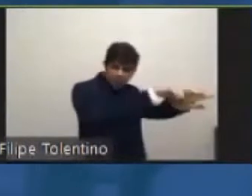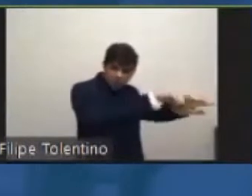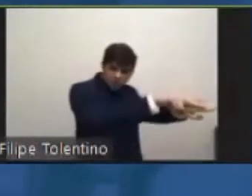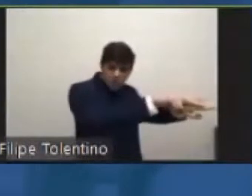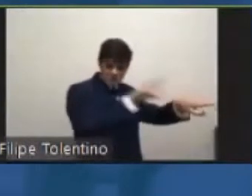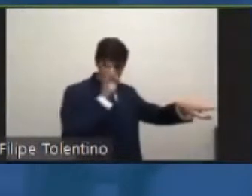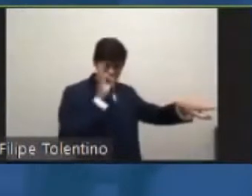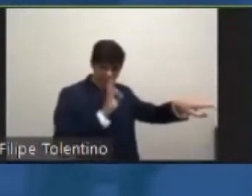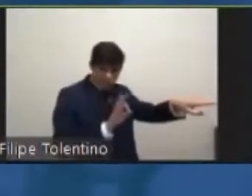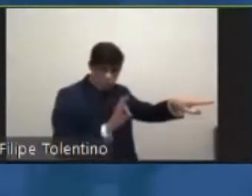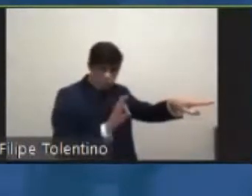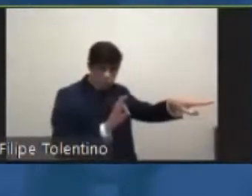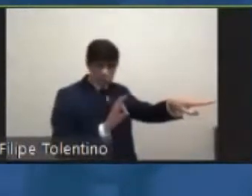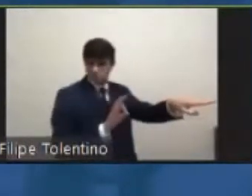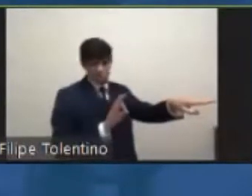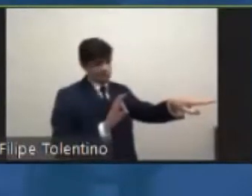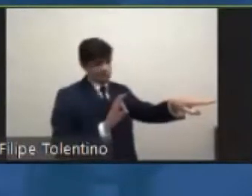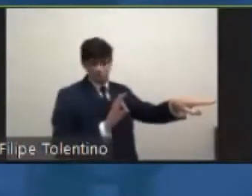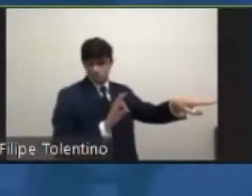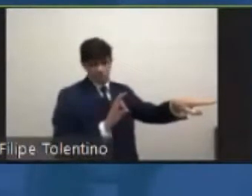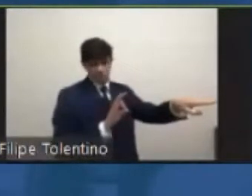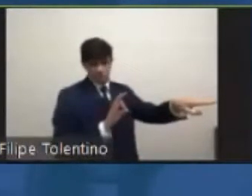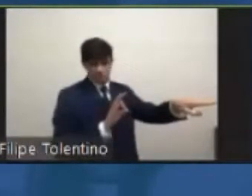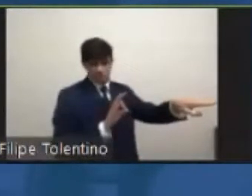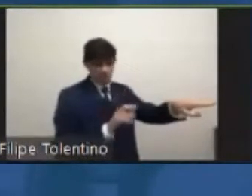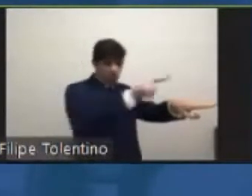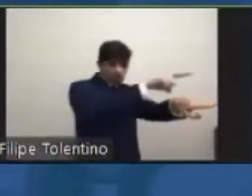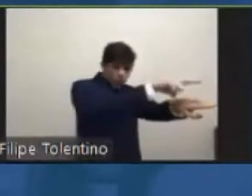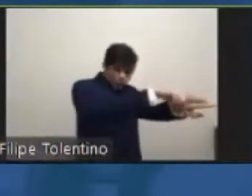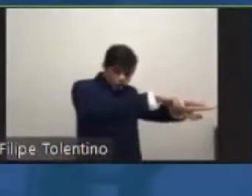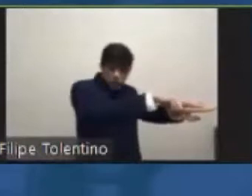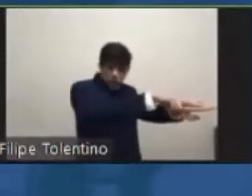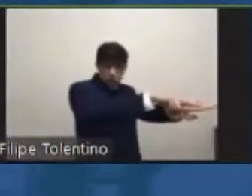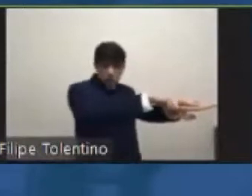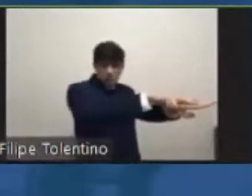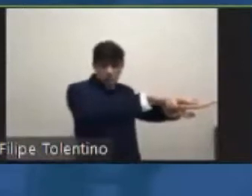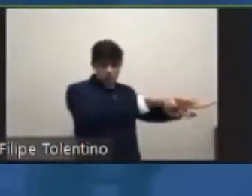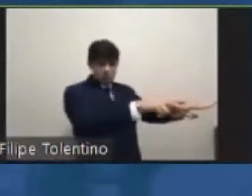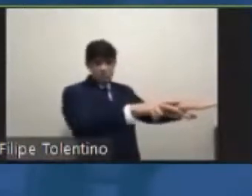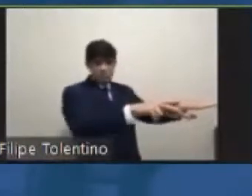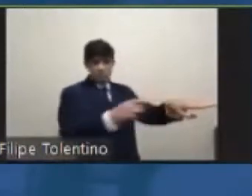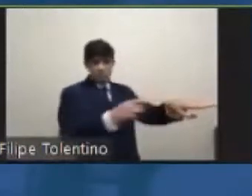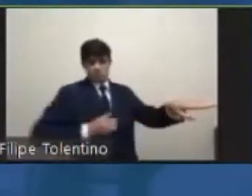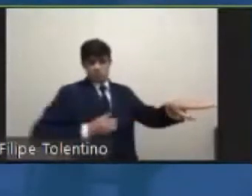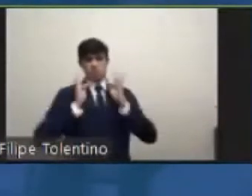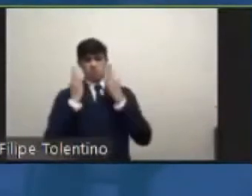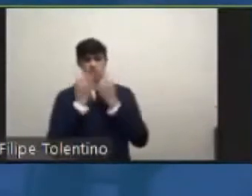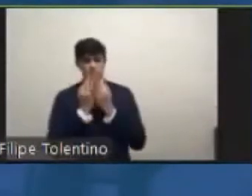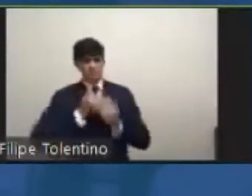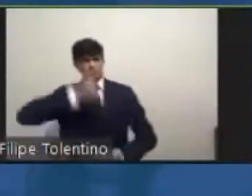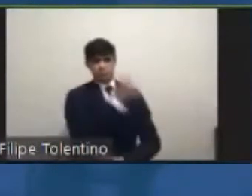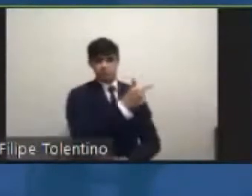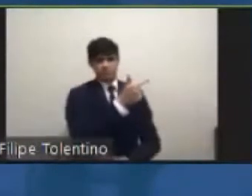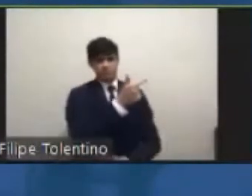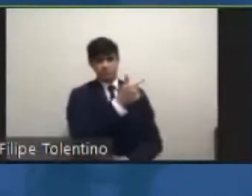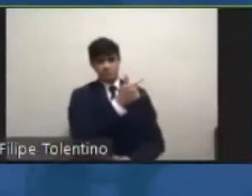caso, isso não tem base, porque o próprio Conselho Federal de Medicina já se expressou nesse sentido. Bom, mas aí como é que fica a posição do